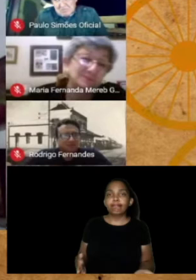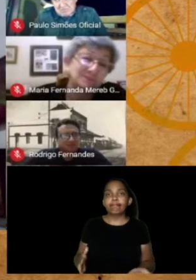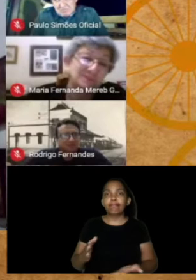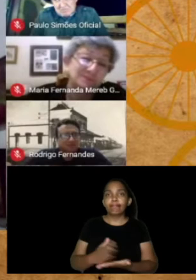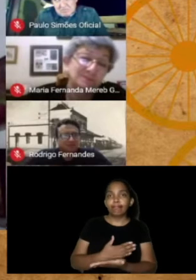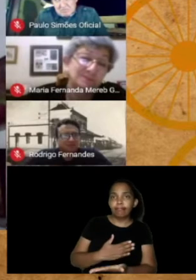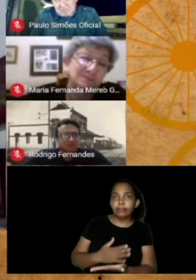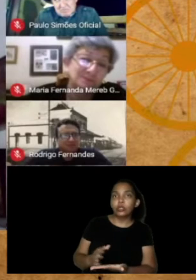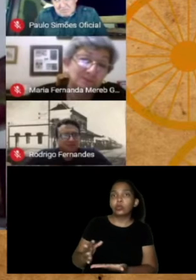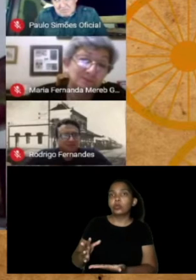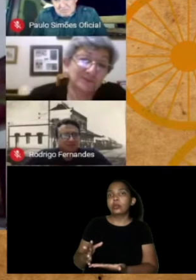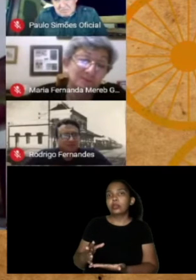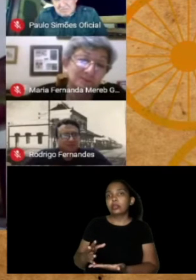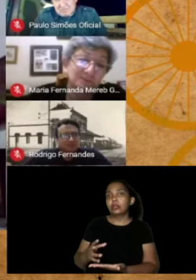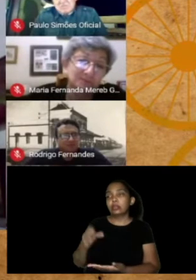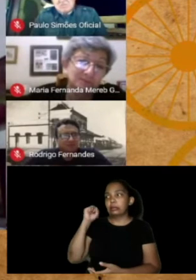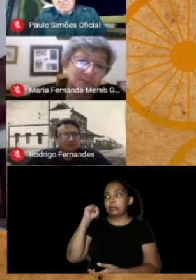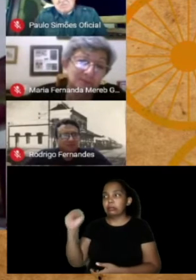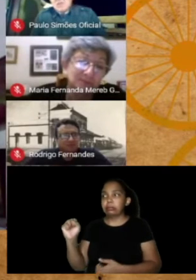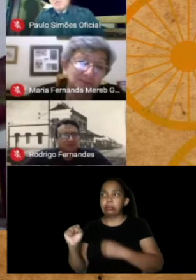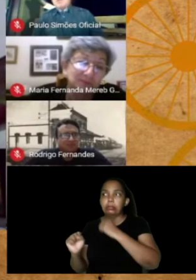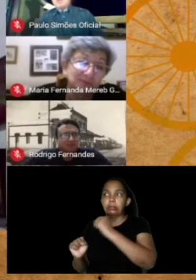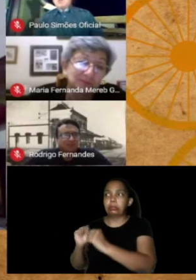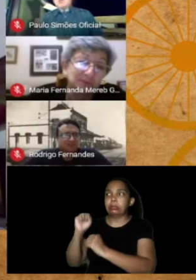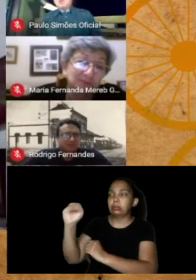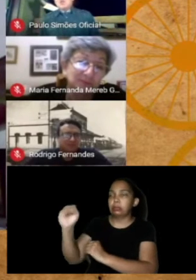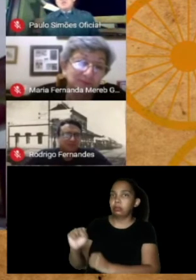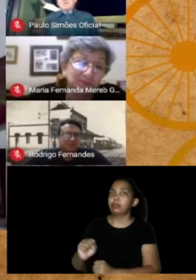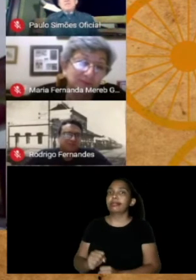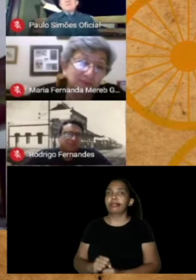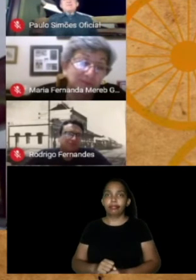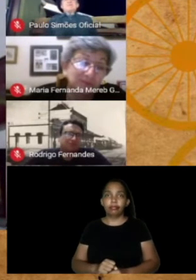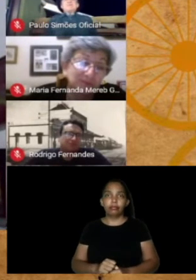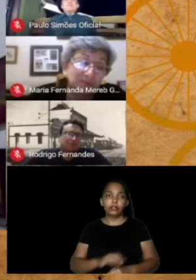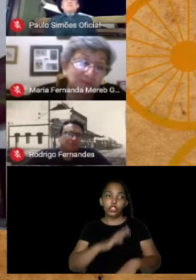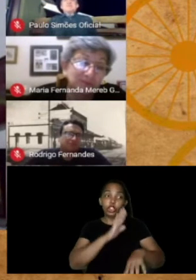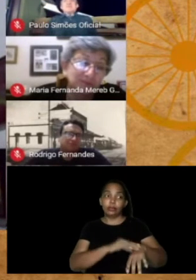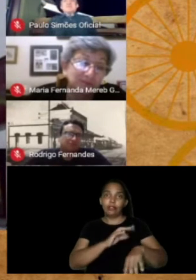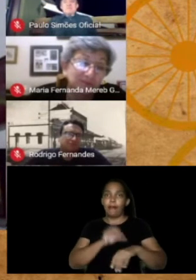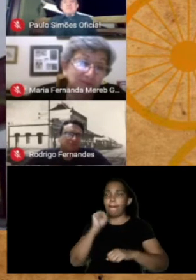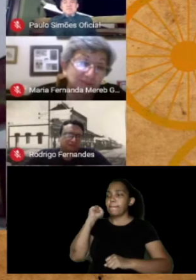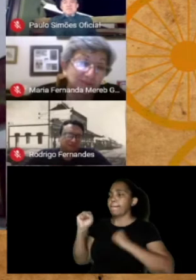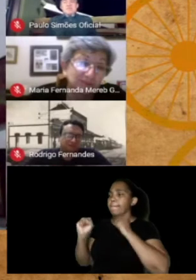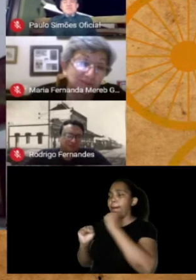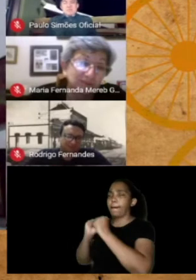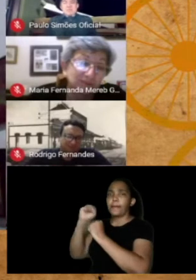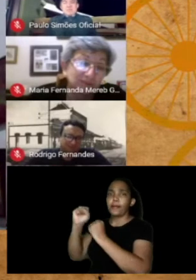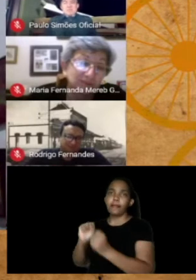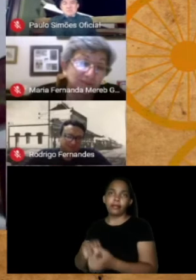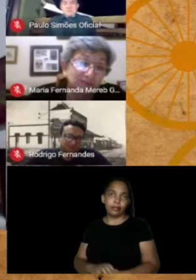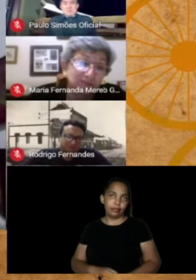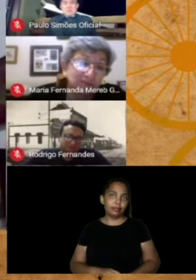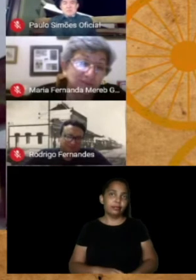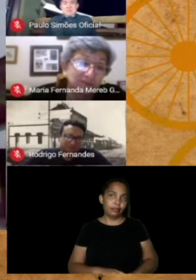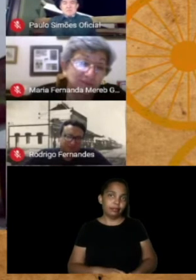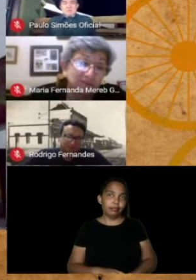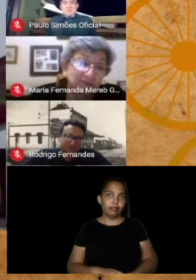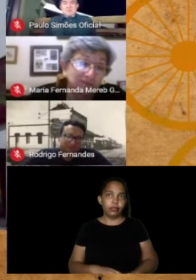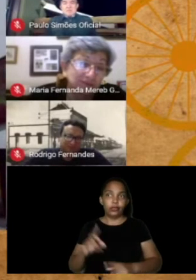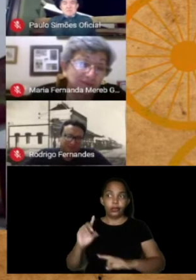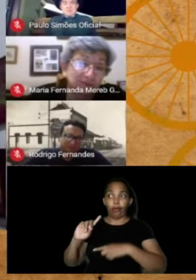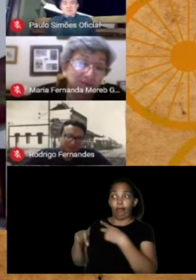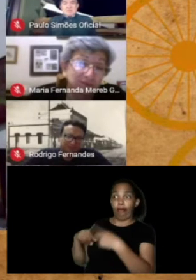que as pessoas contratavam ele, né, para matar algumas pessoas e tal, com esse avanço,